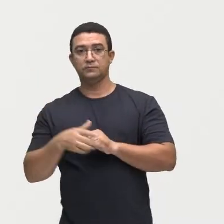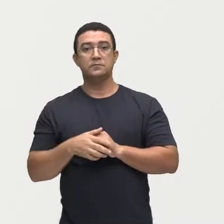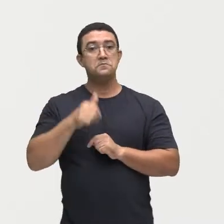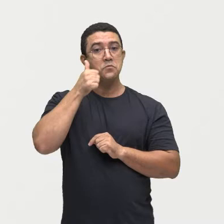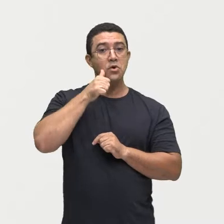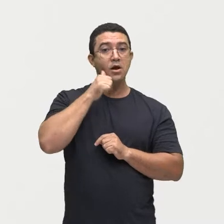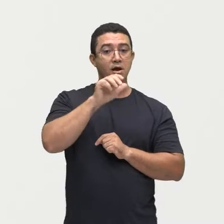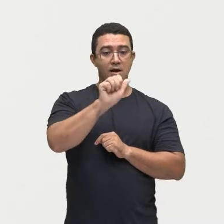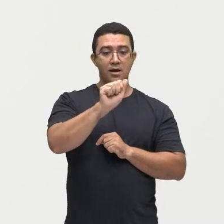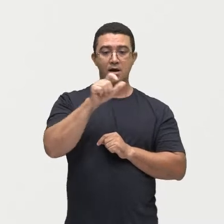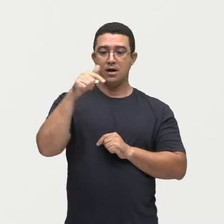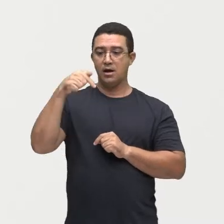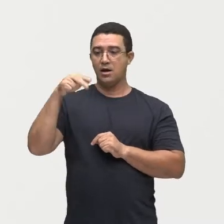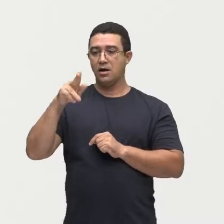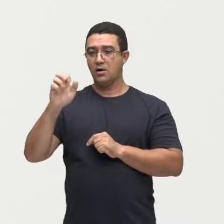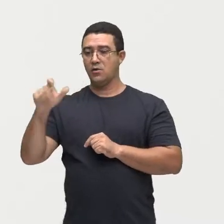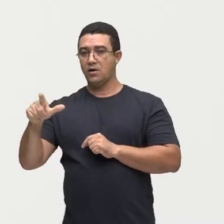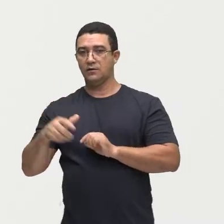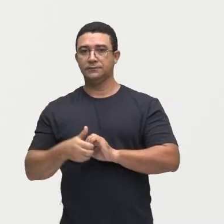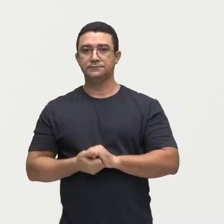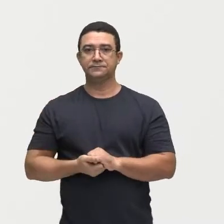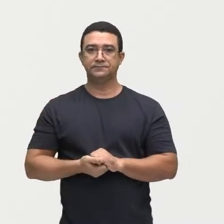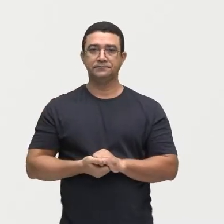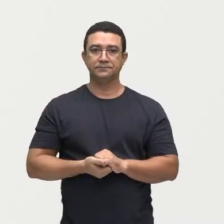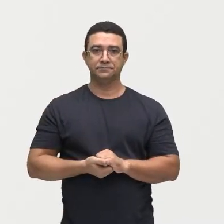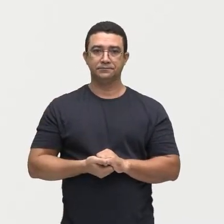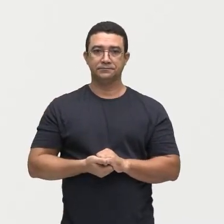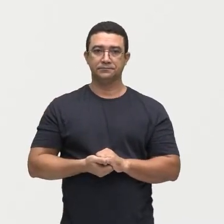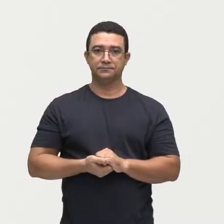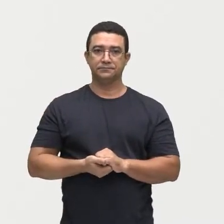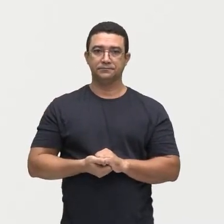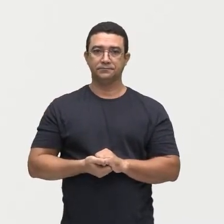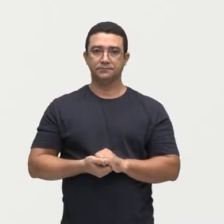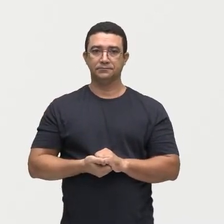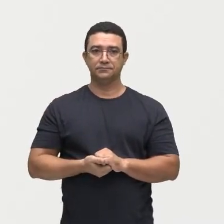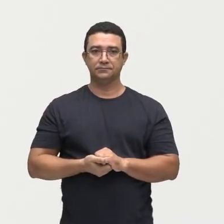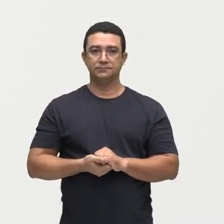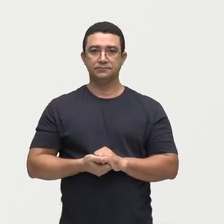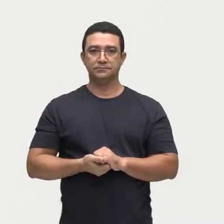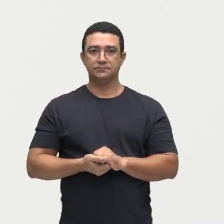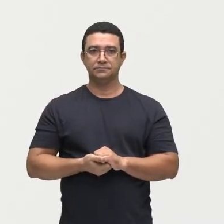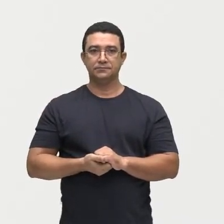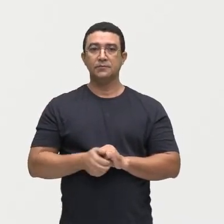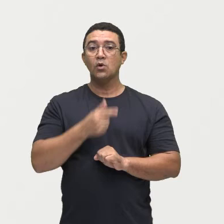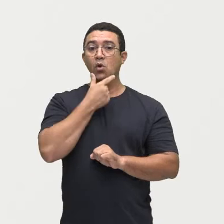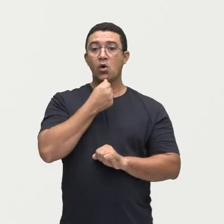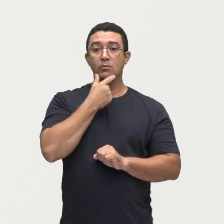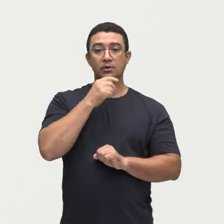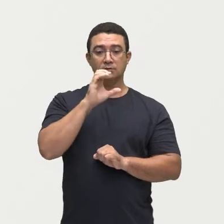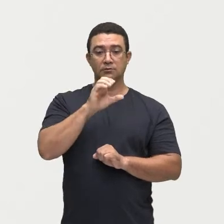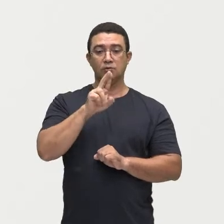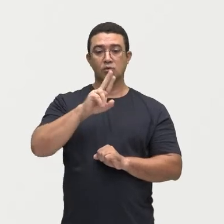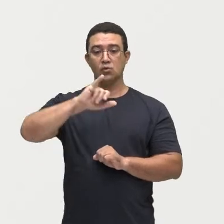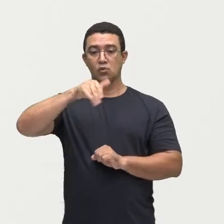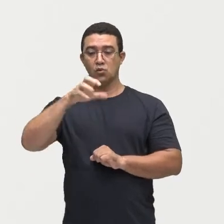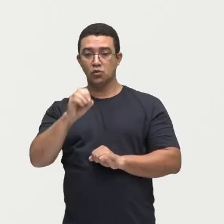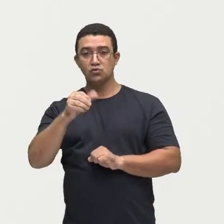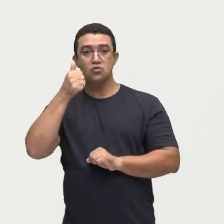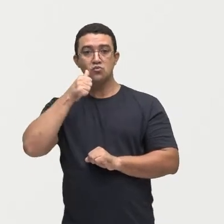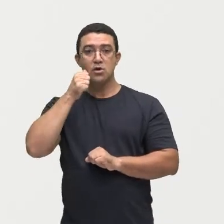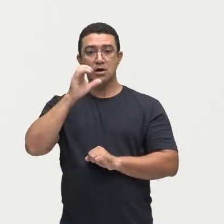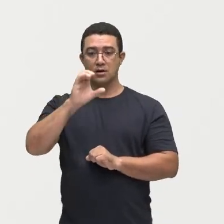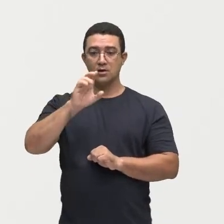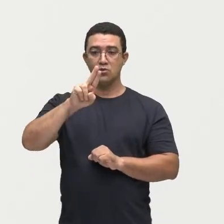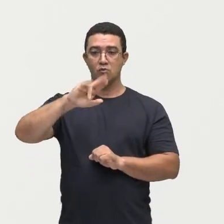quanta, feminino. Masculino, eu vou me rever cujo, e para o feminino, cuja.